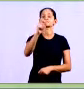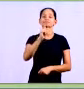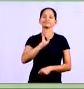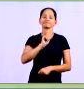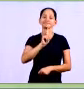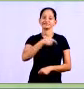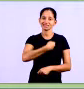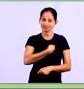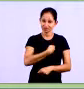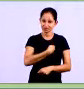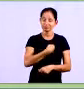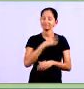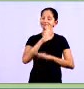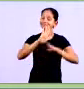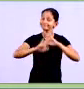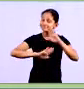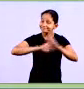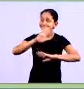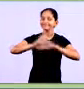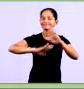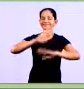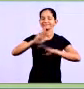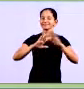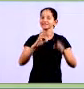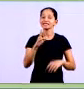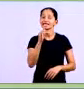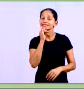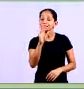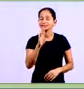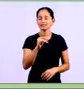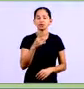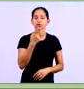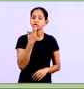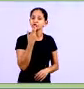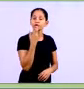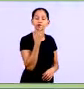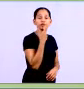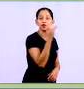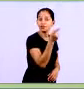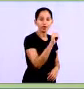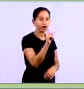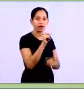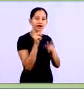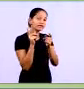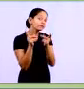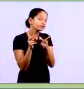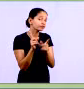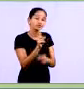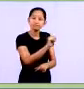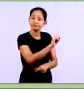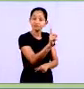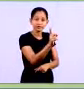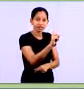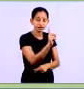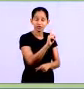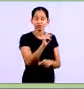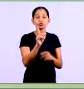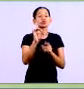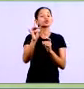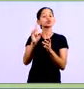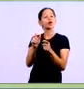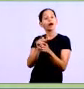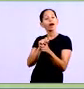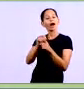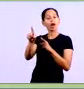evasão você não está falando para o governo aquilo que você realmente fez, aquilo que você vendeu. Você está sonegando,